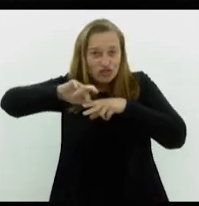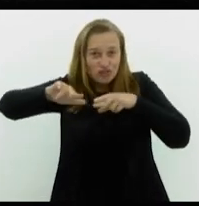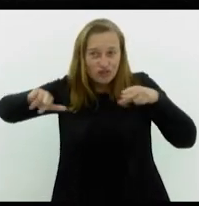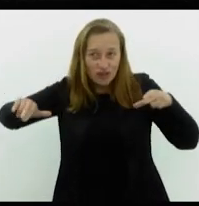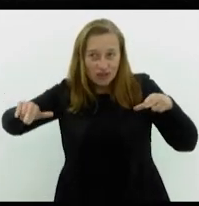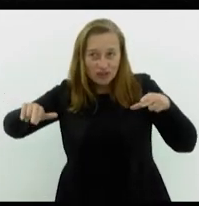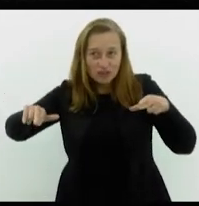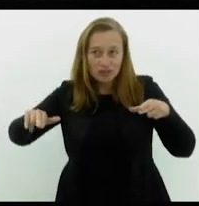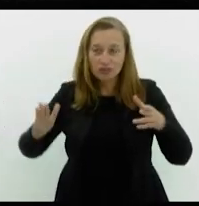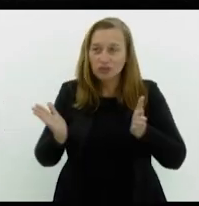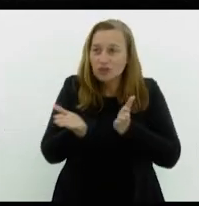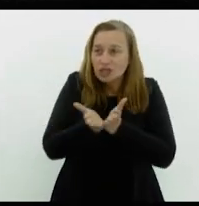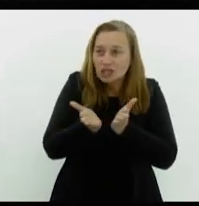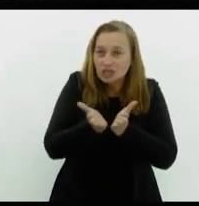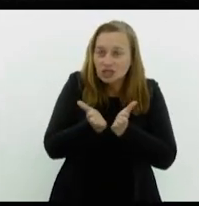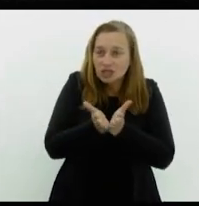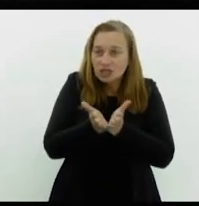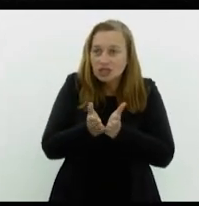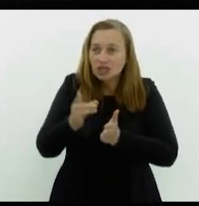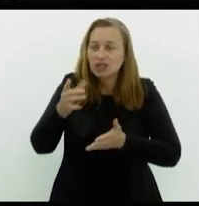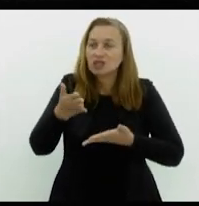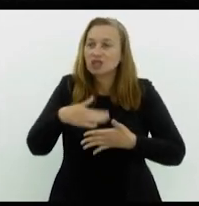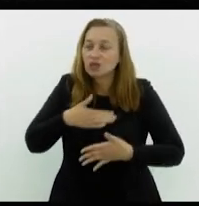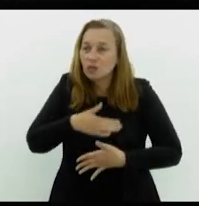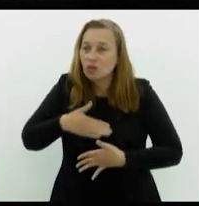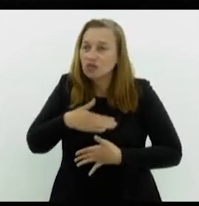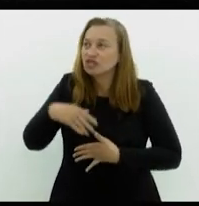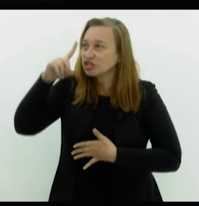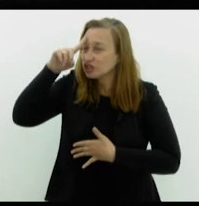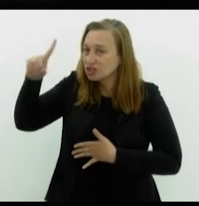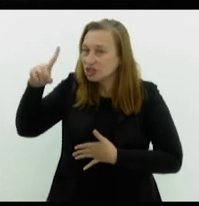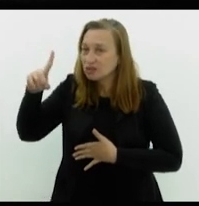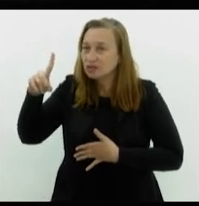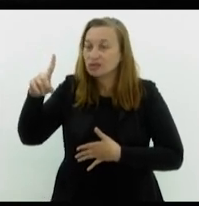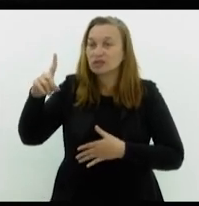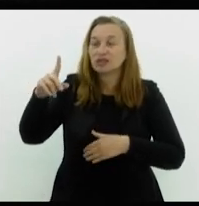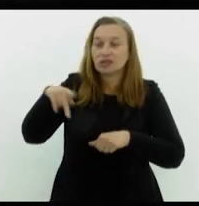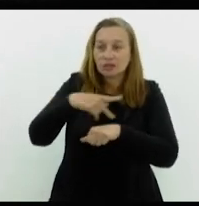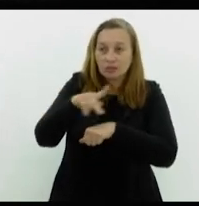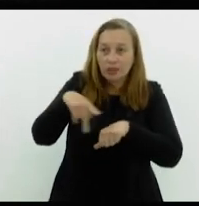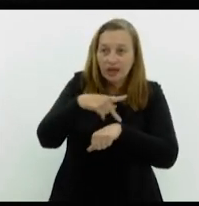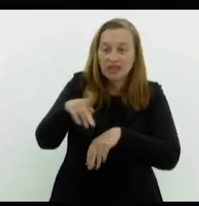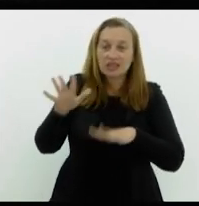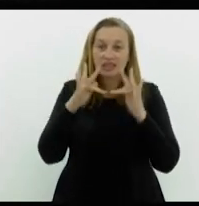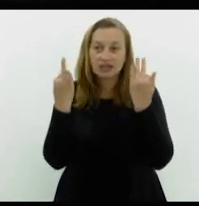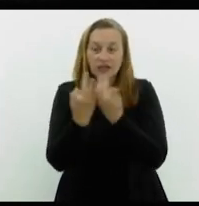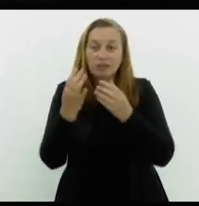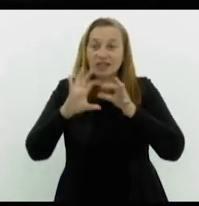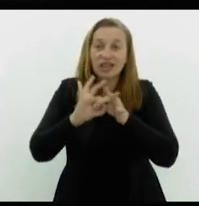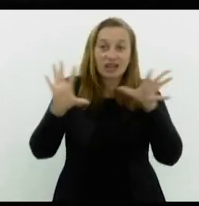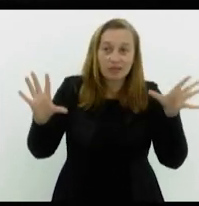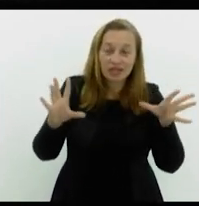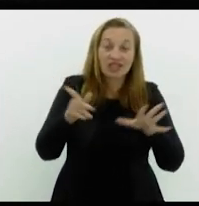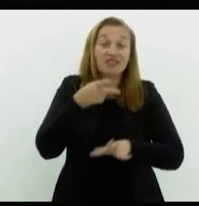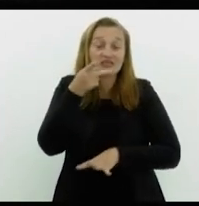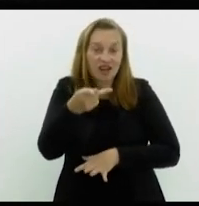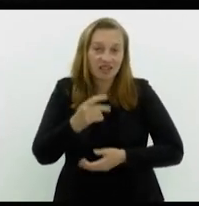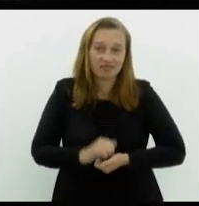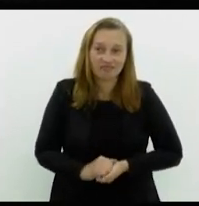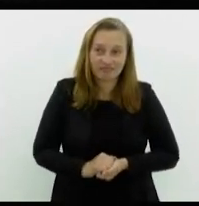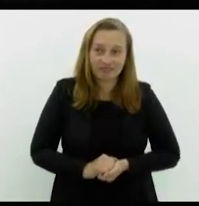que é cristã, que é a favor de Deus, é a favor da pátria, da família e, acima de tudo, da liberdade, a liberdade de